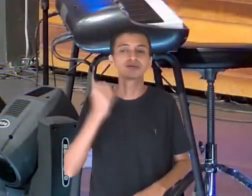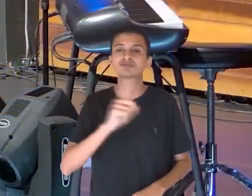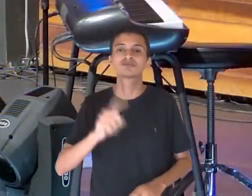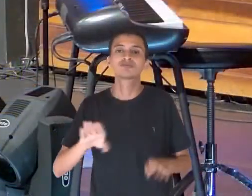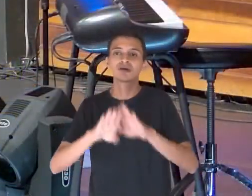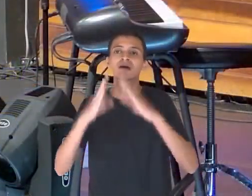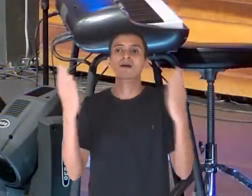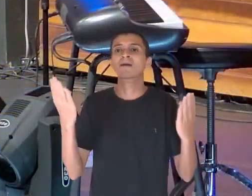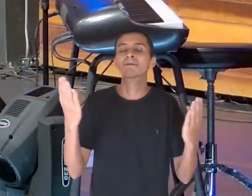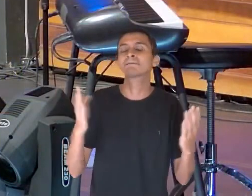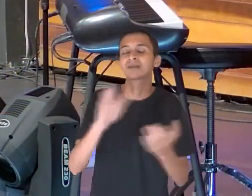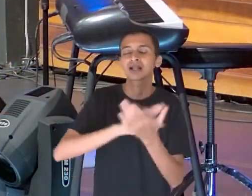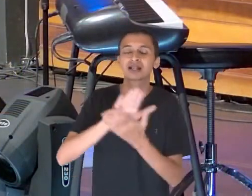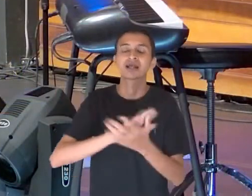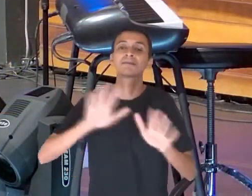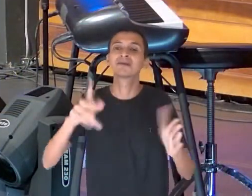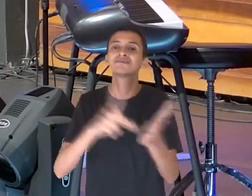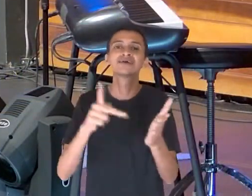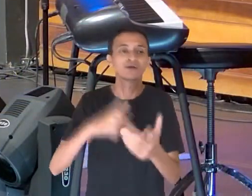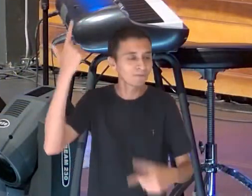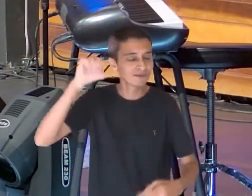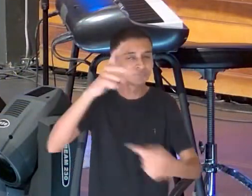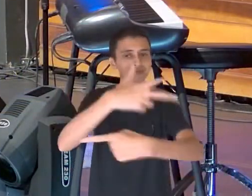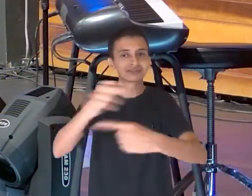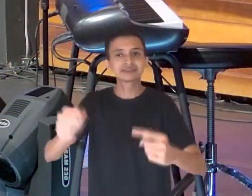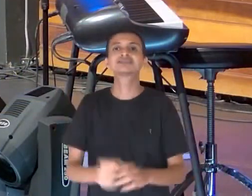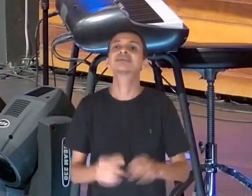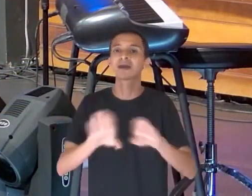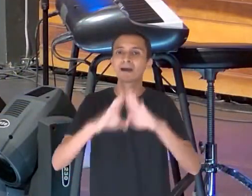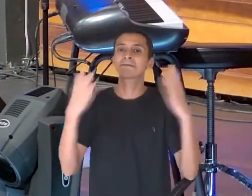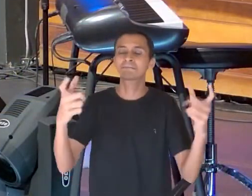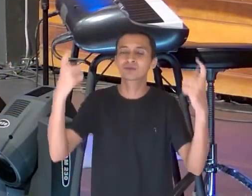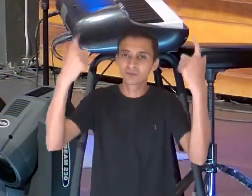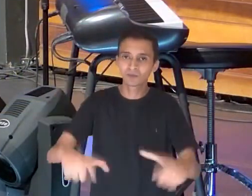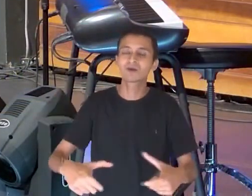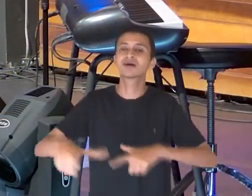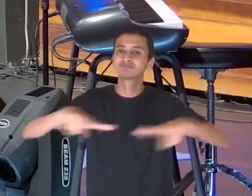Lá no Redesign, vai lá no Levante para você ver. Está aberto.